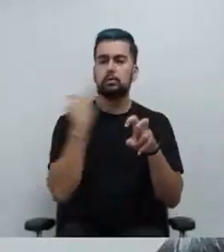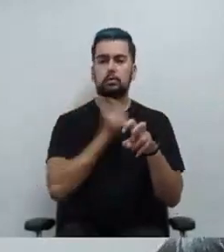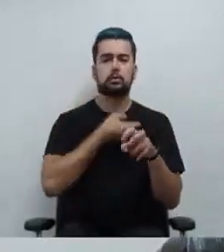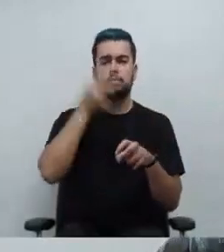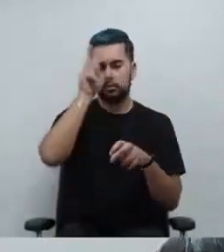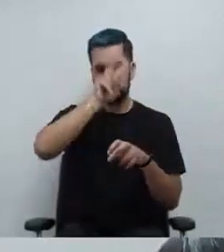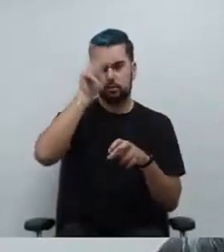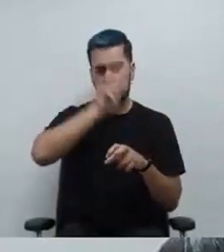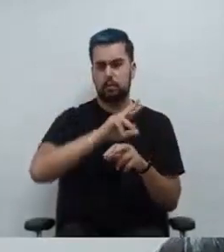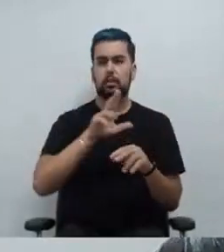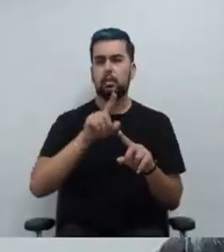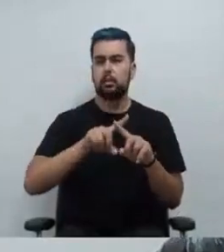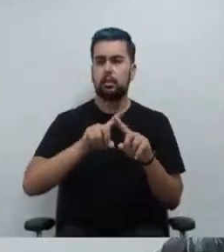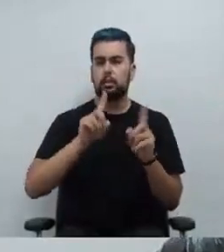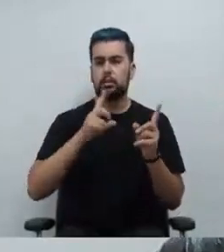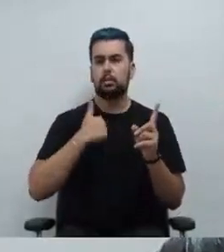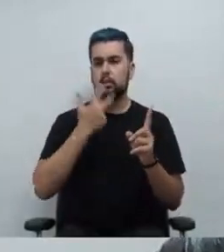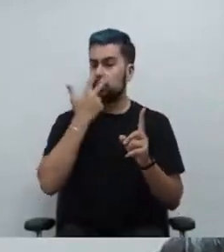mas eu acho que